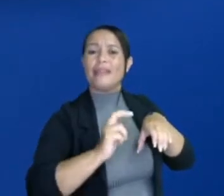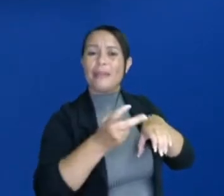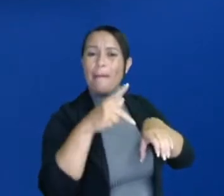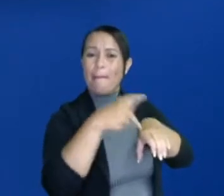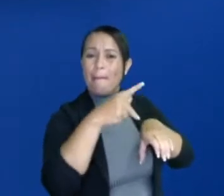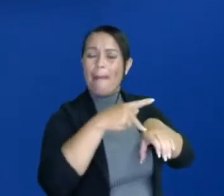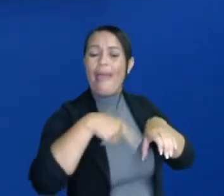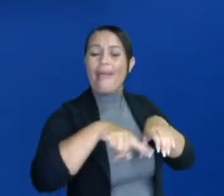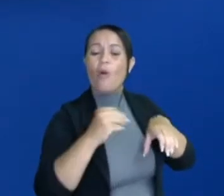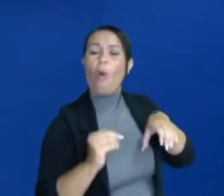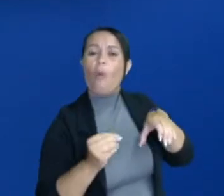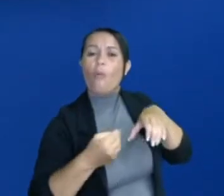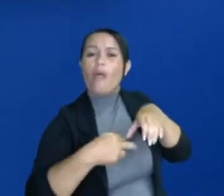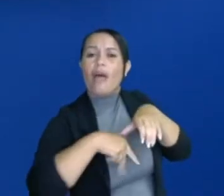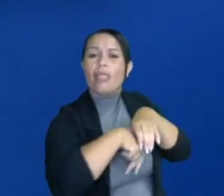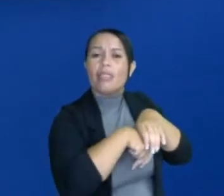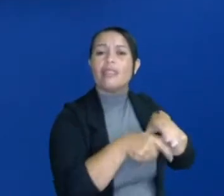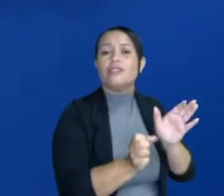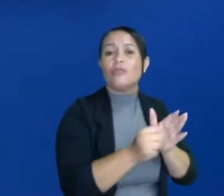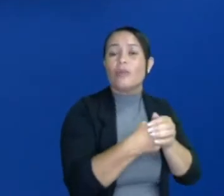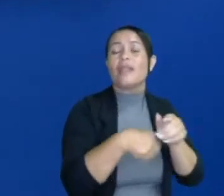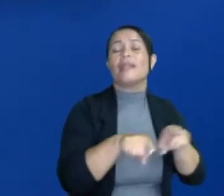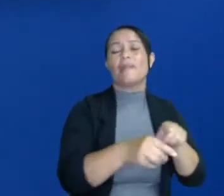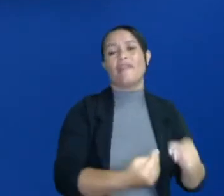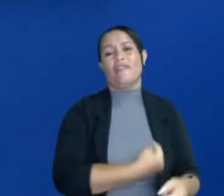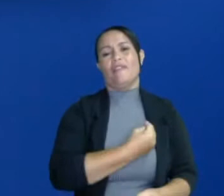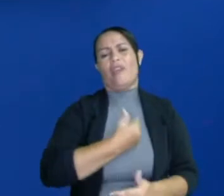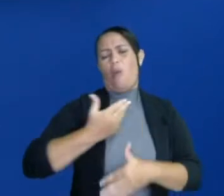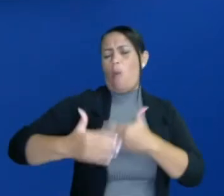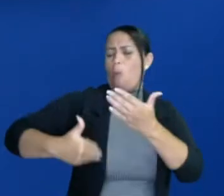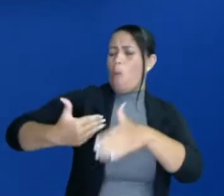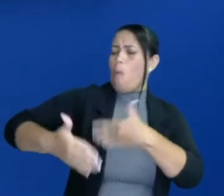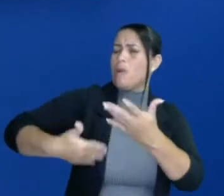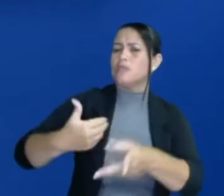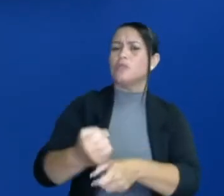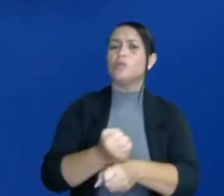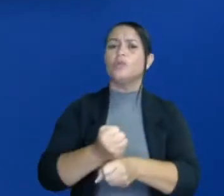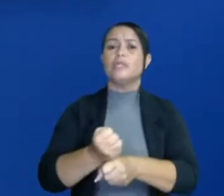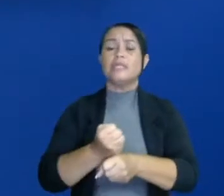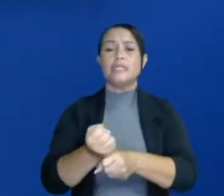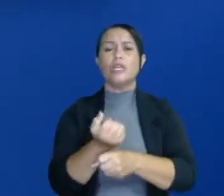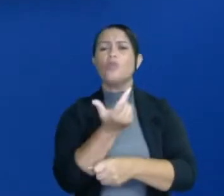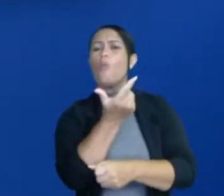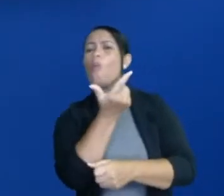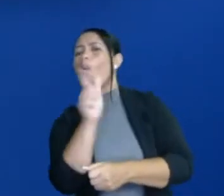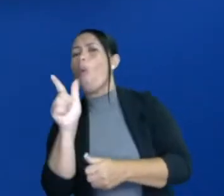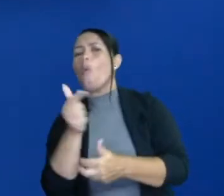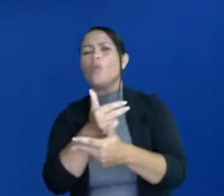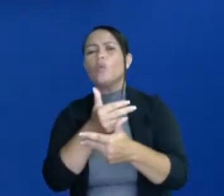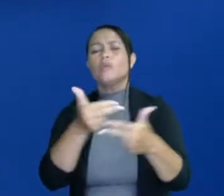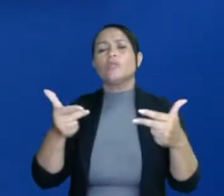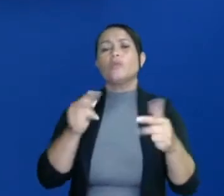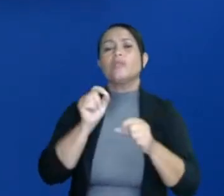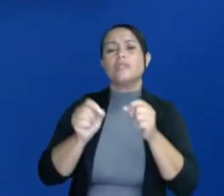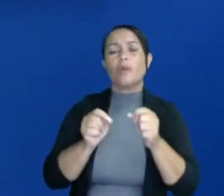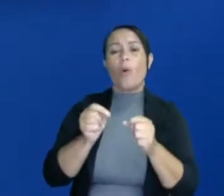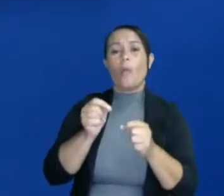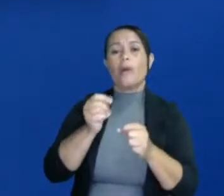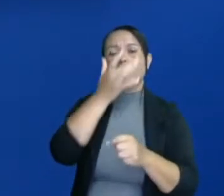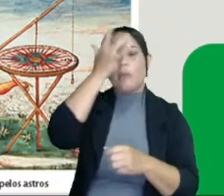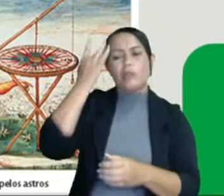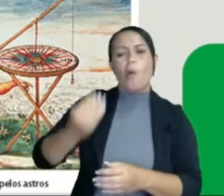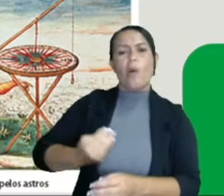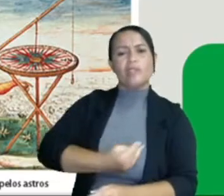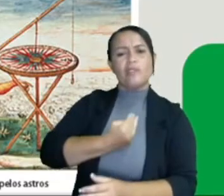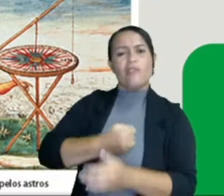comunidades primitivas para sobreviver. E aí, com o passar do tempo, outras formas de se posicionar no espaço,